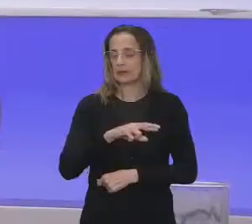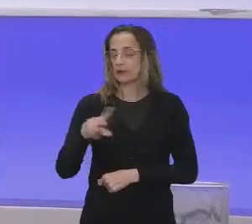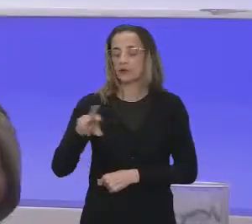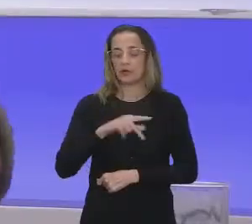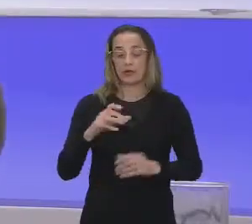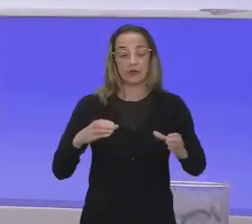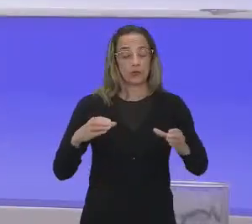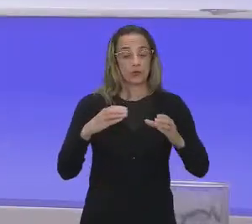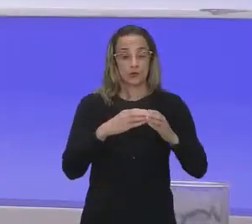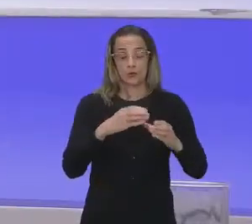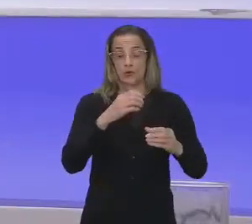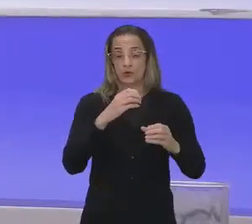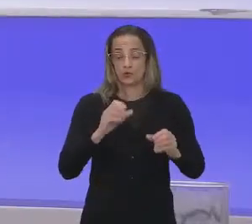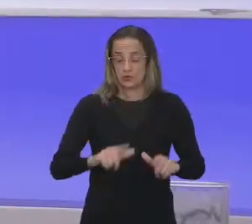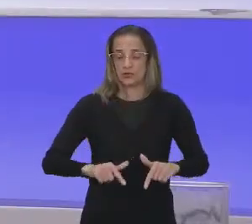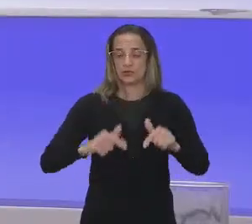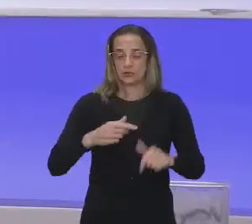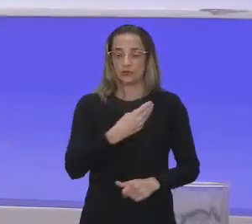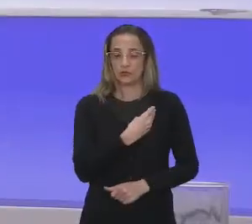ações políticas